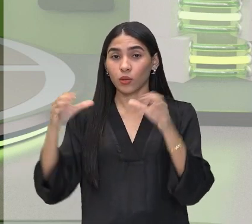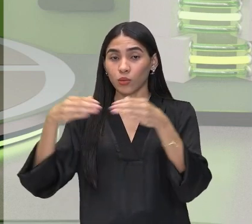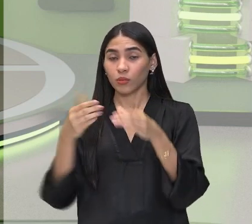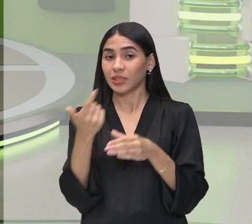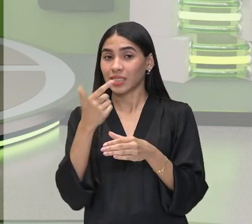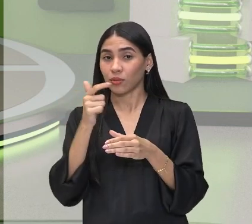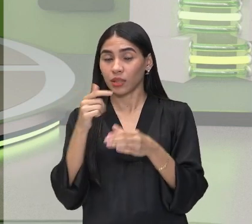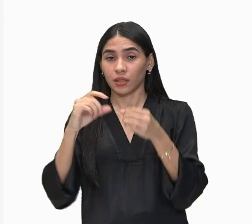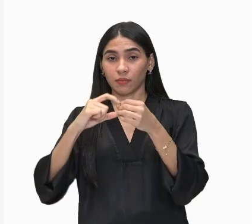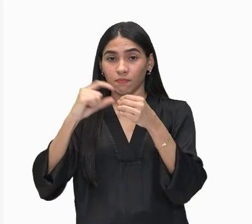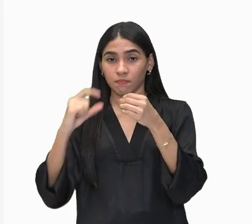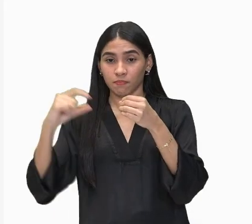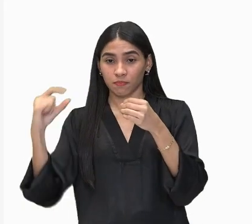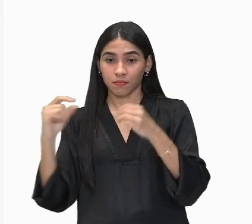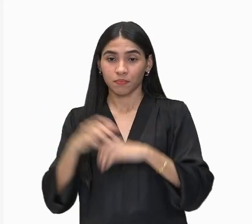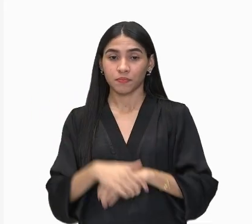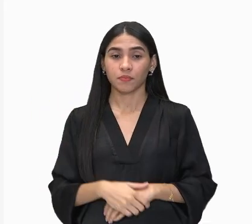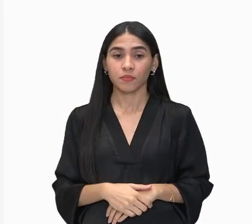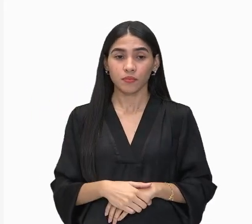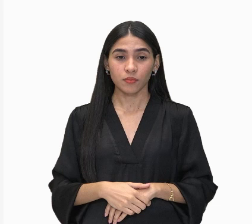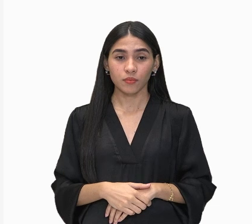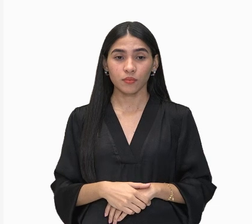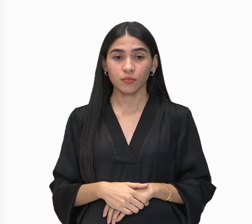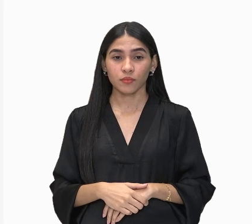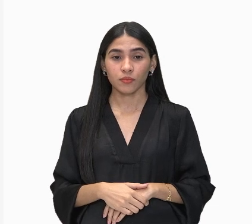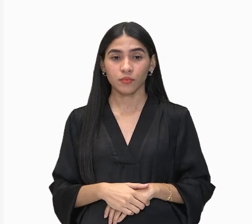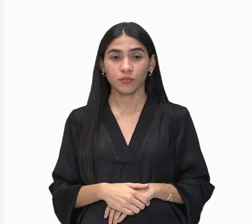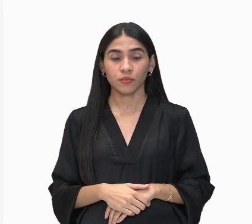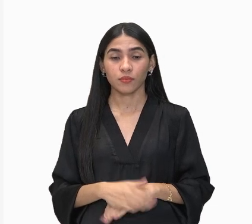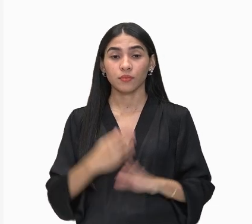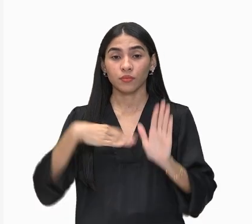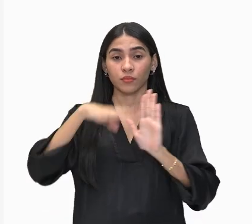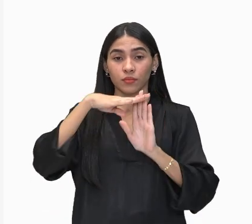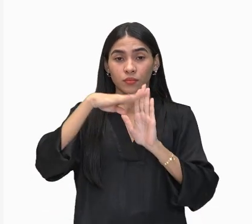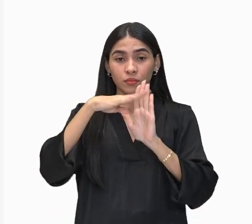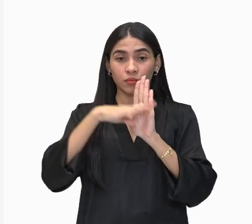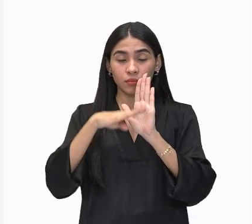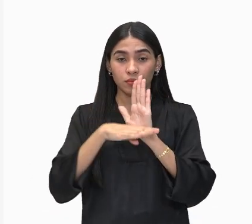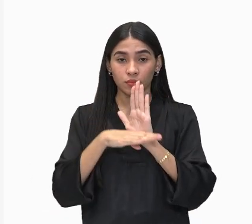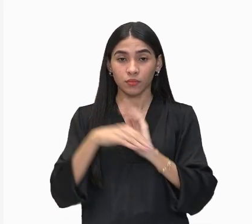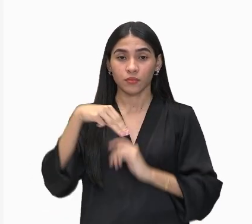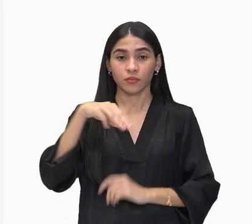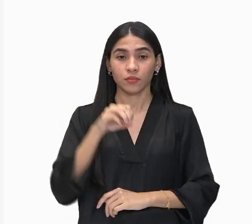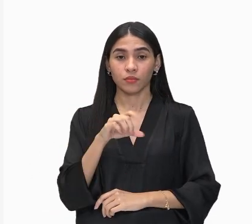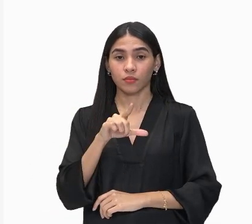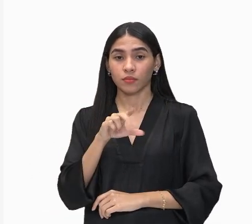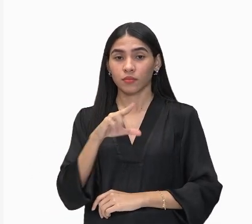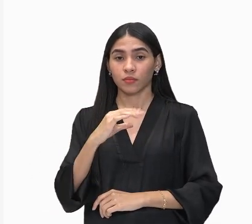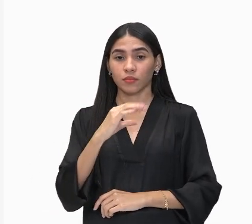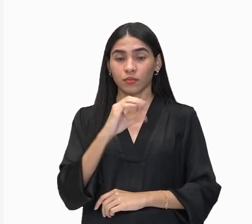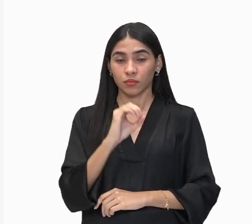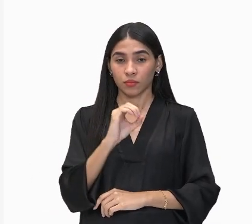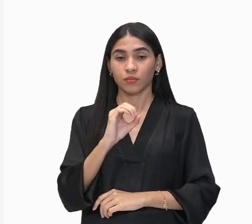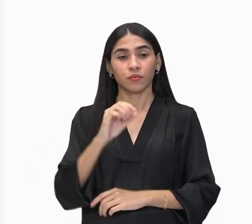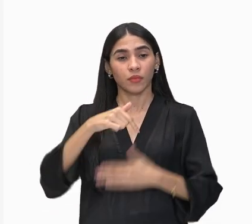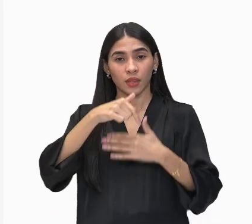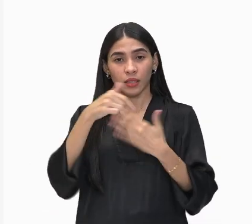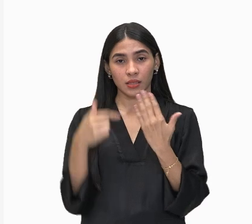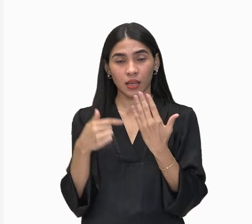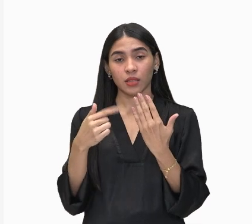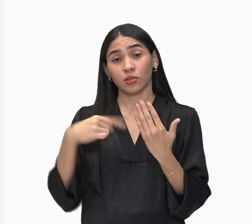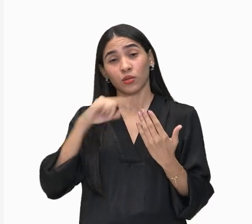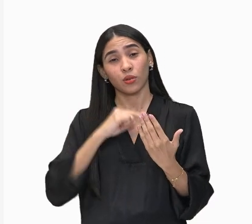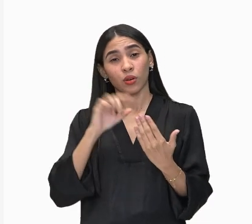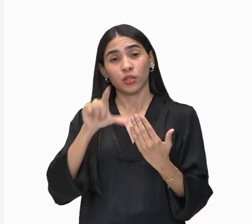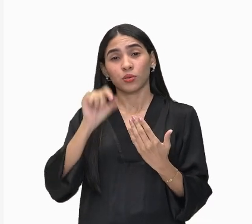Então, vamos dar continuidade aí. A classificação dos moluscos, né? Como eu falei para vocês, de 7 classificações, veremos